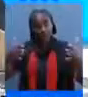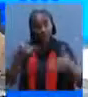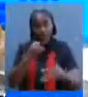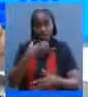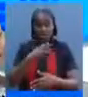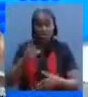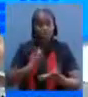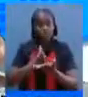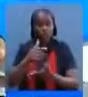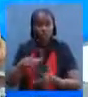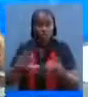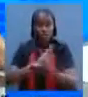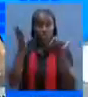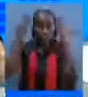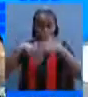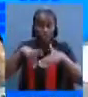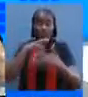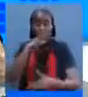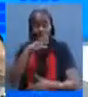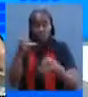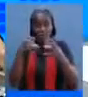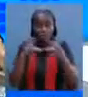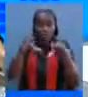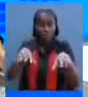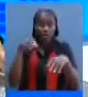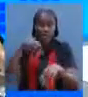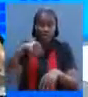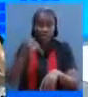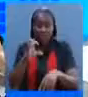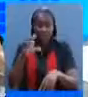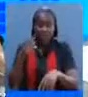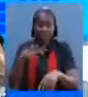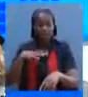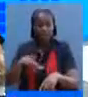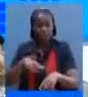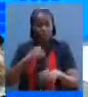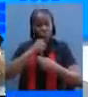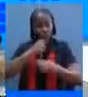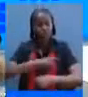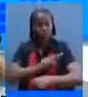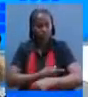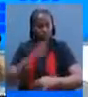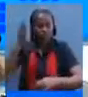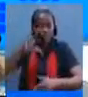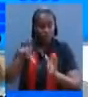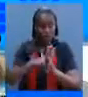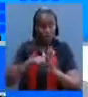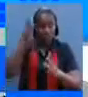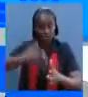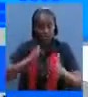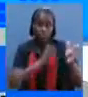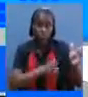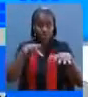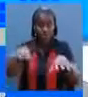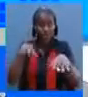Eu avanço neste Jornal da Noite para dar-lhe conta que o grupo parlamentar do PAICV quer garantir suporte legal para os direitos da oposição nas assembleias